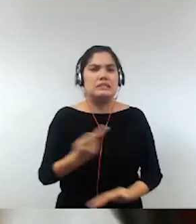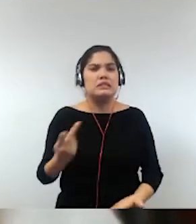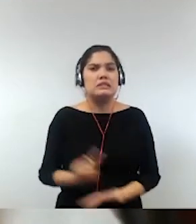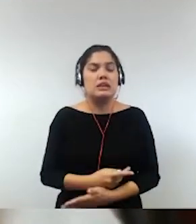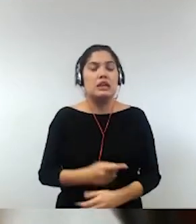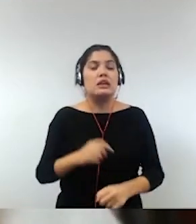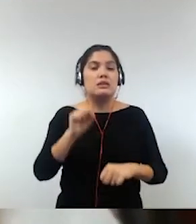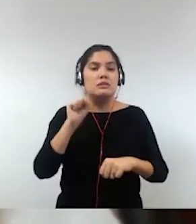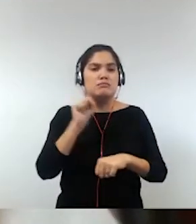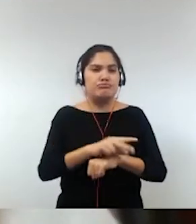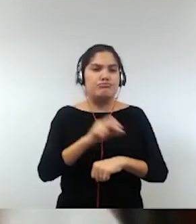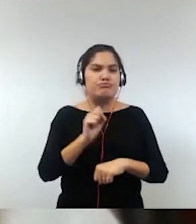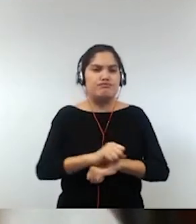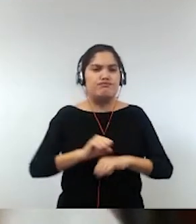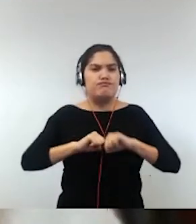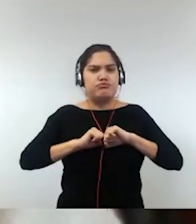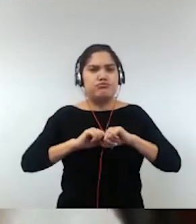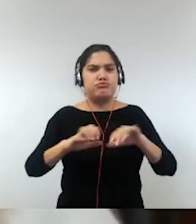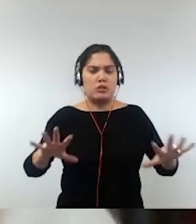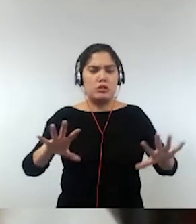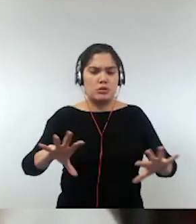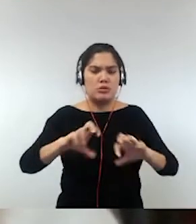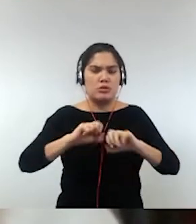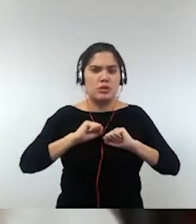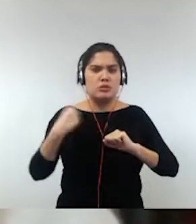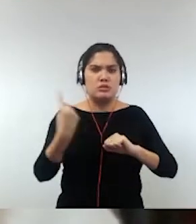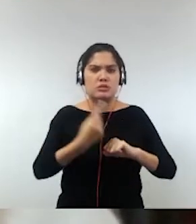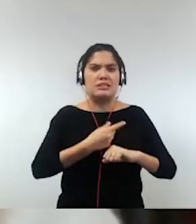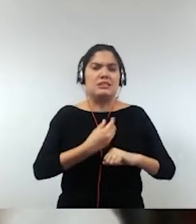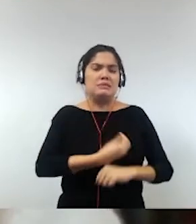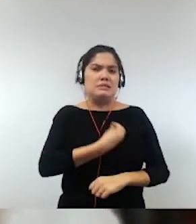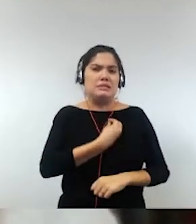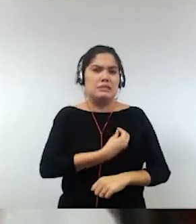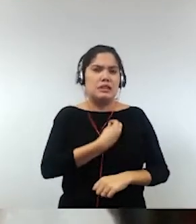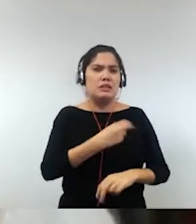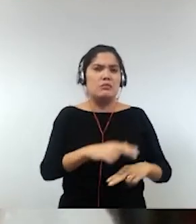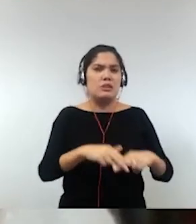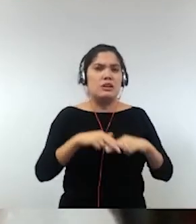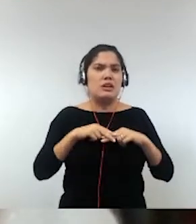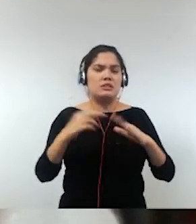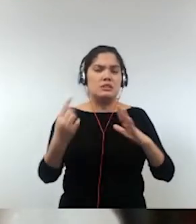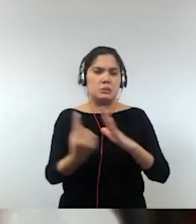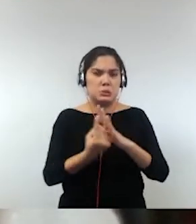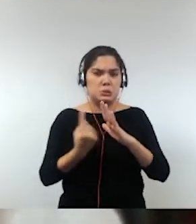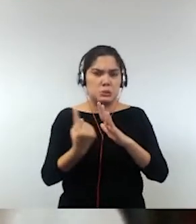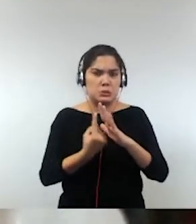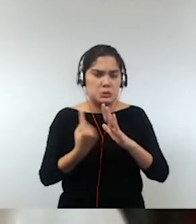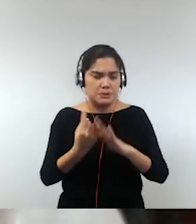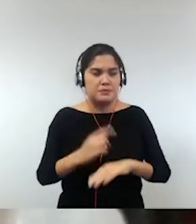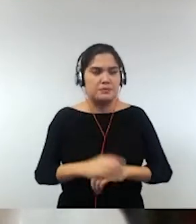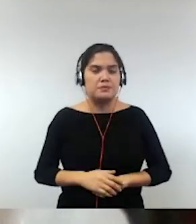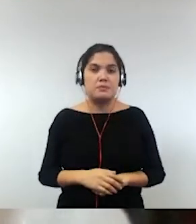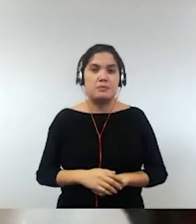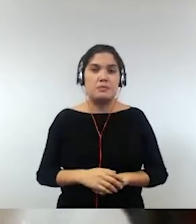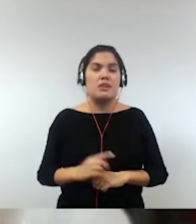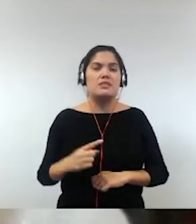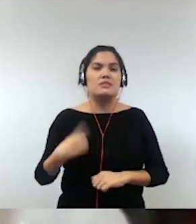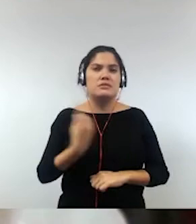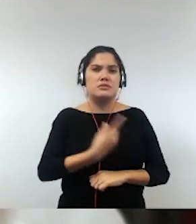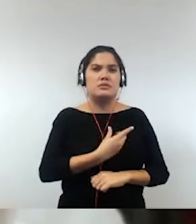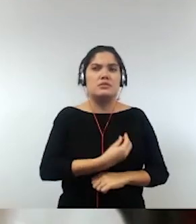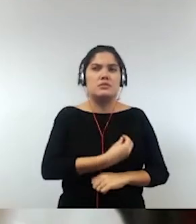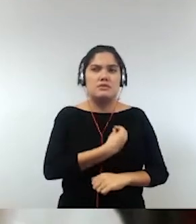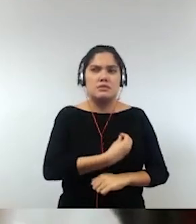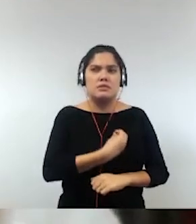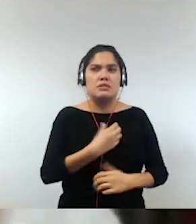das consequências que todos estamos passando e sofrendo decorrentes desse isolamento social. Temos todos nós passado